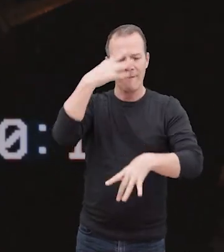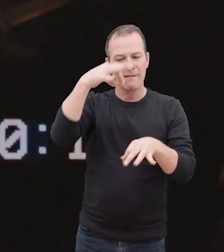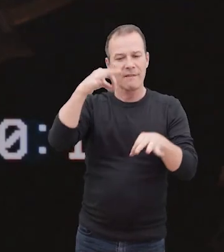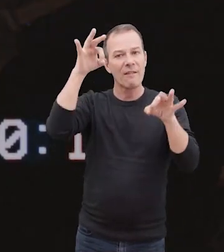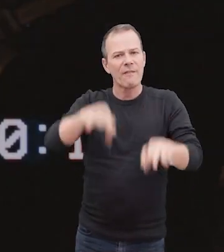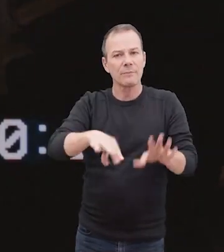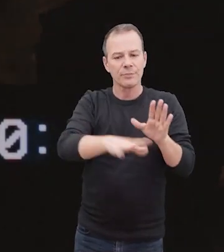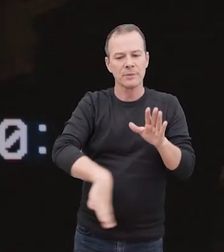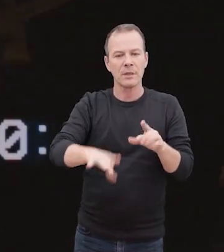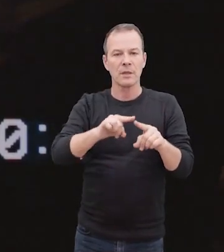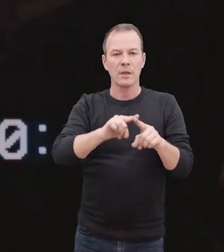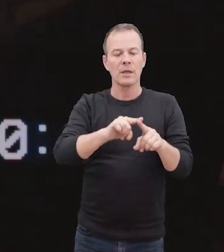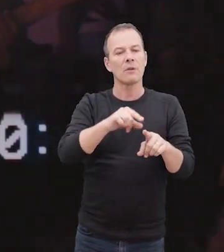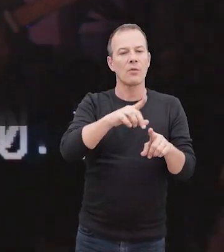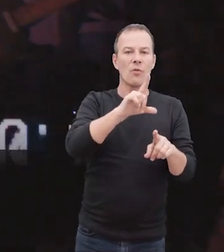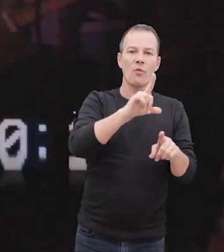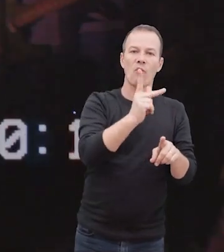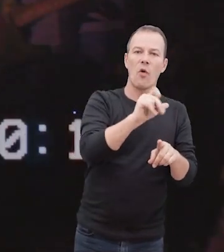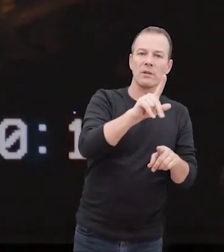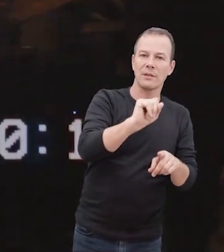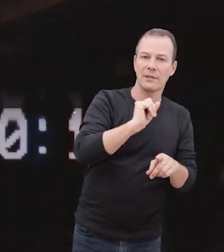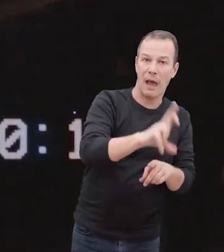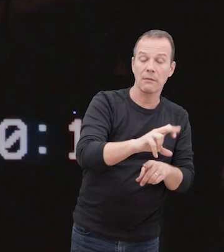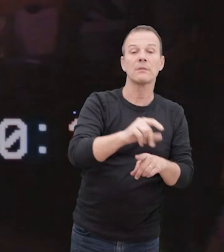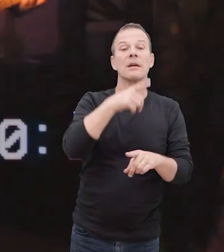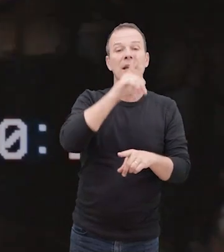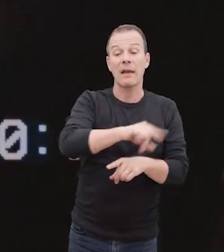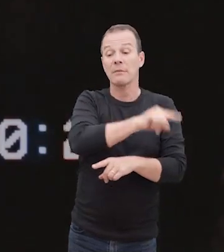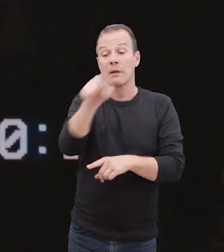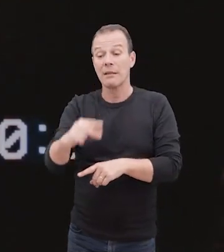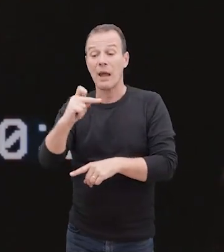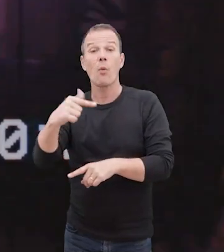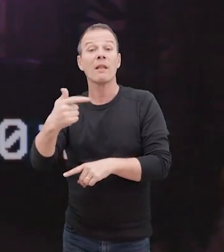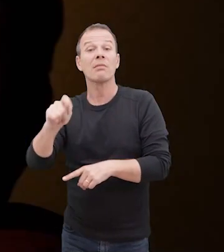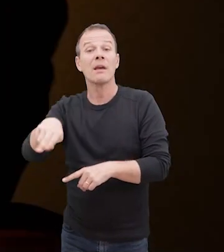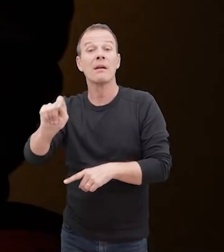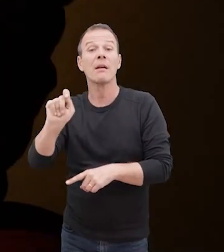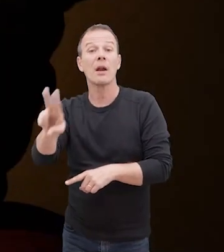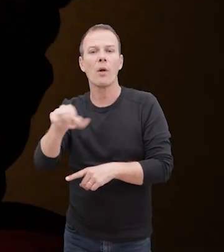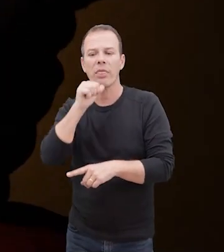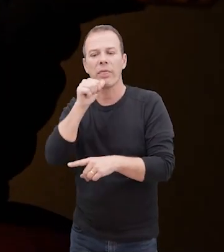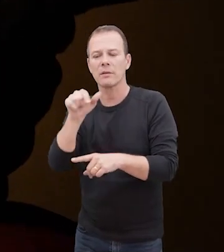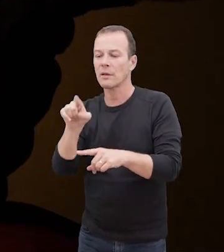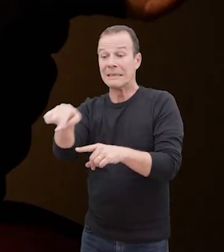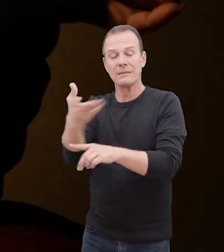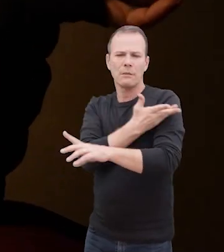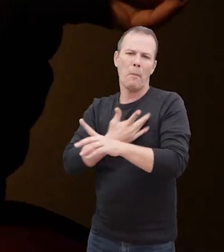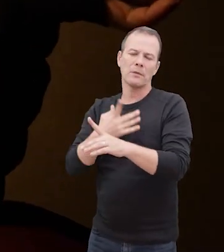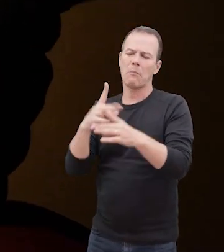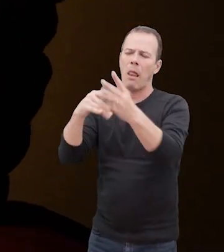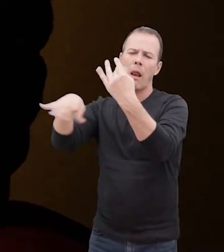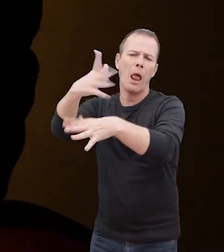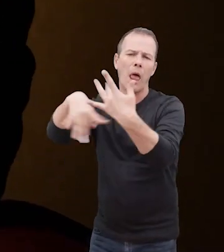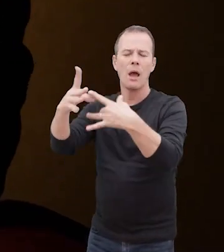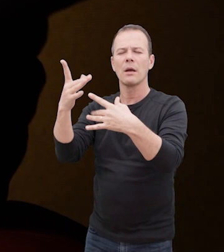Franca de Xira, entre Voltar Café e o Ateneu Artístico Vila Franquense, que faziam lá umas soirées